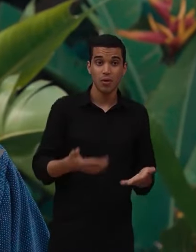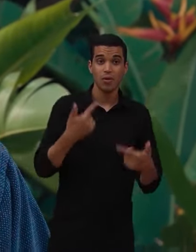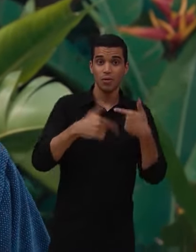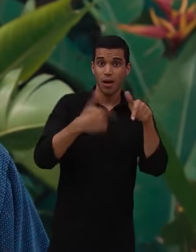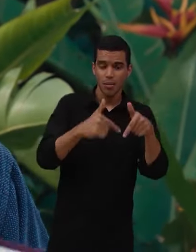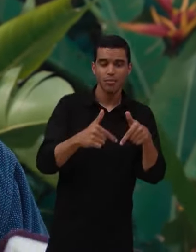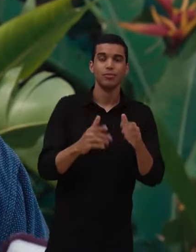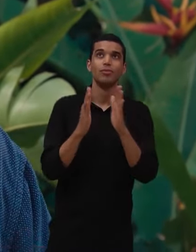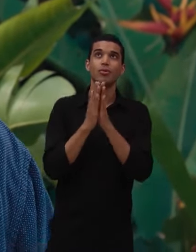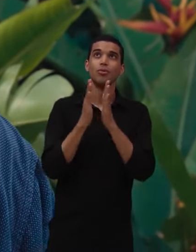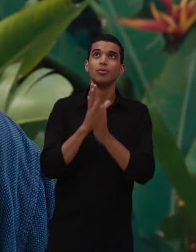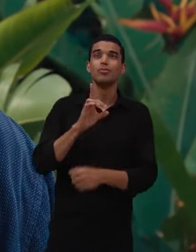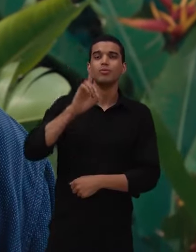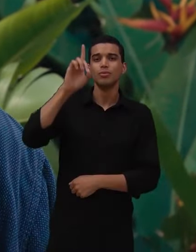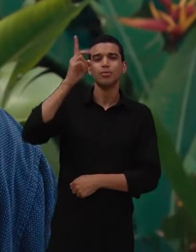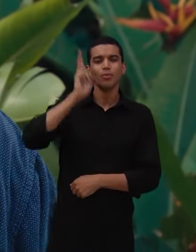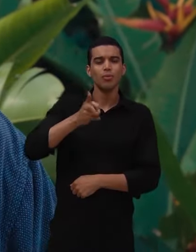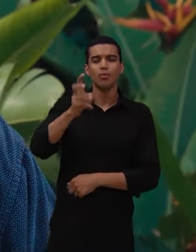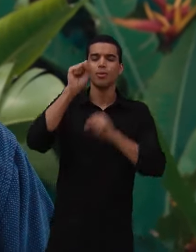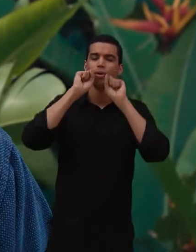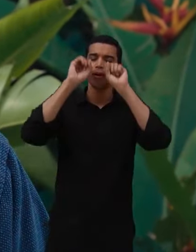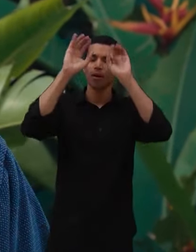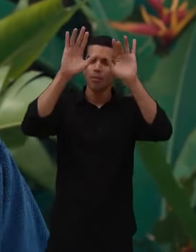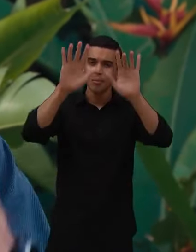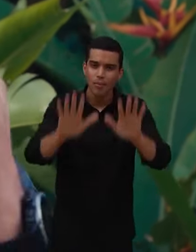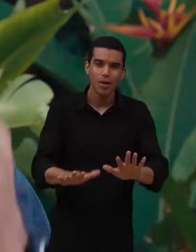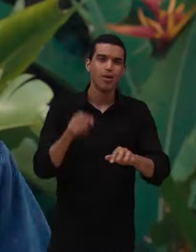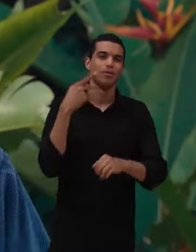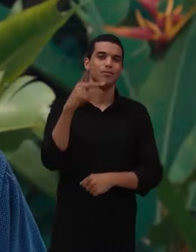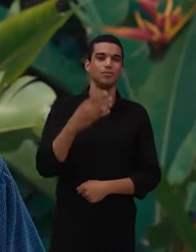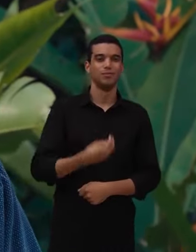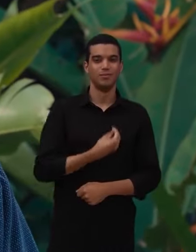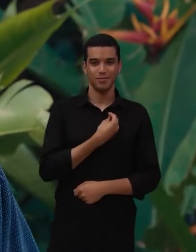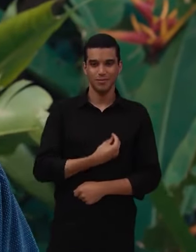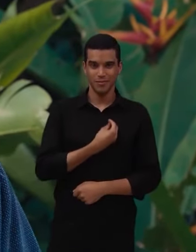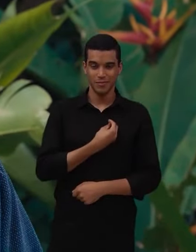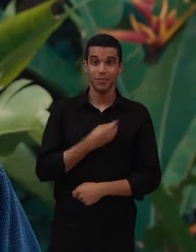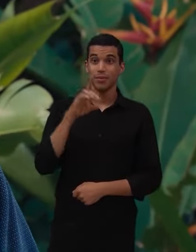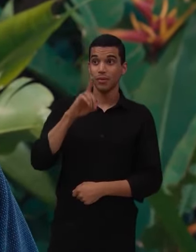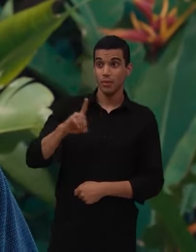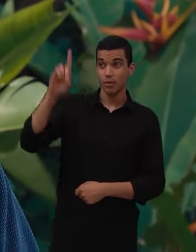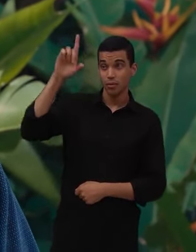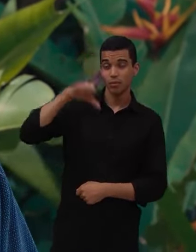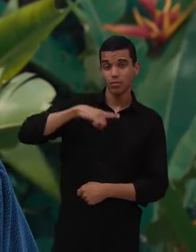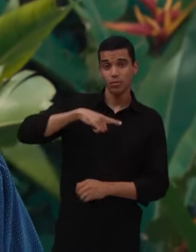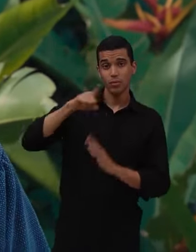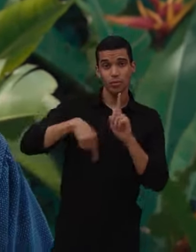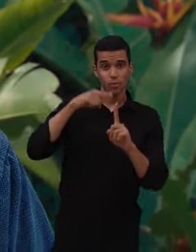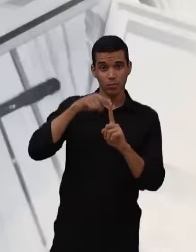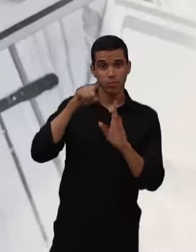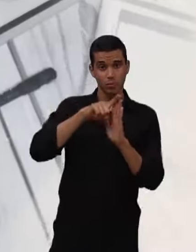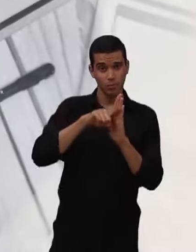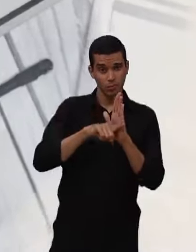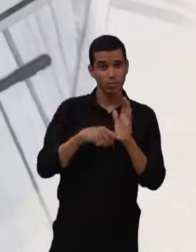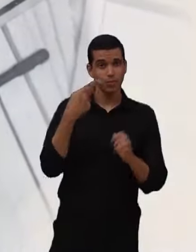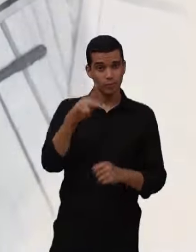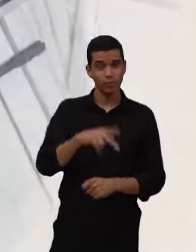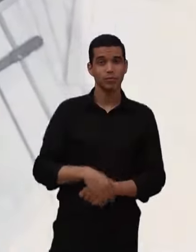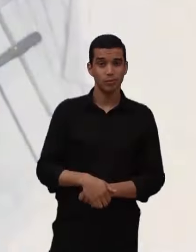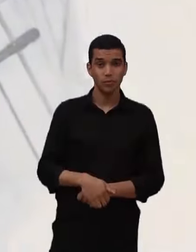vidas. Portanto, louvai ao Senhor. Deus abençoe você, Deus abençoe a sua família. Música.